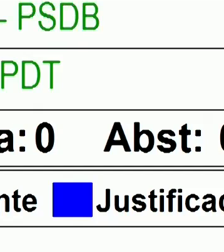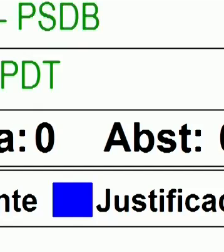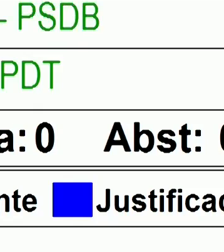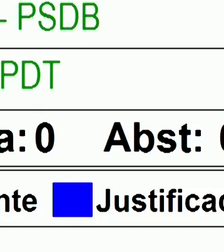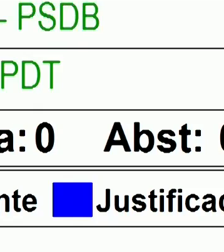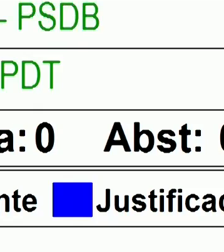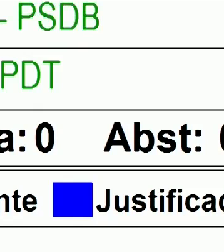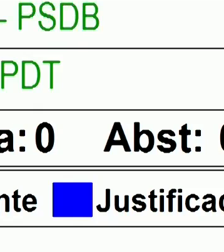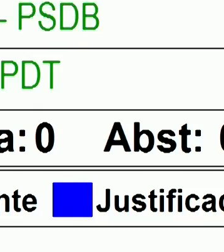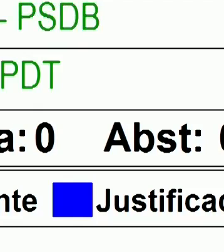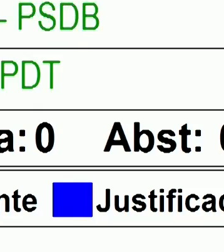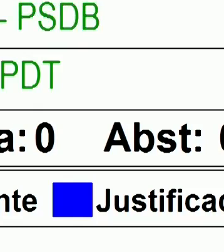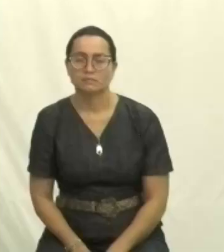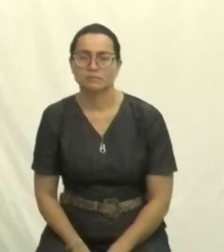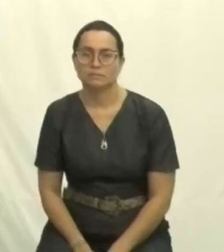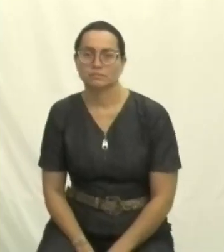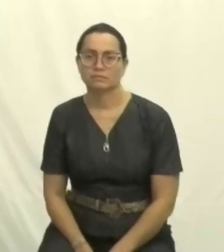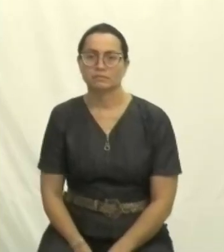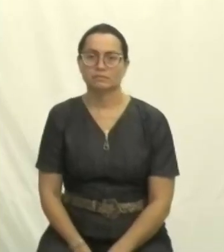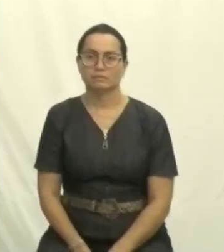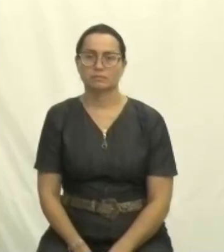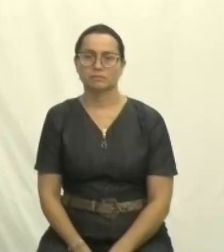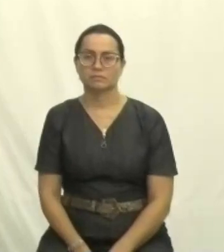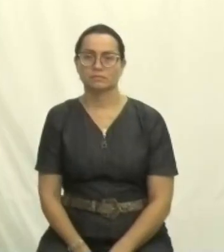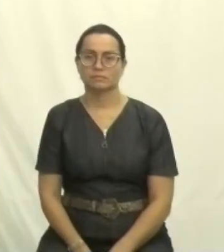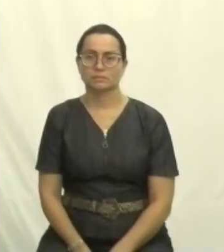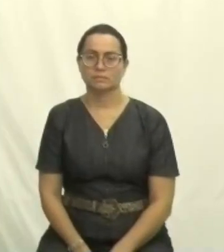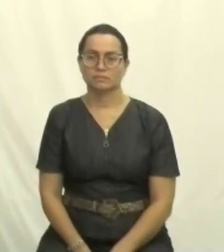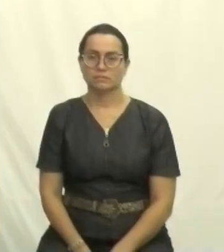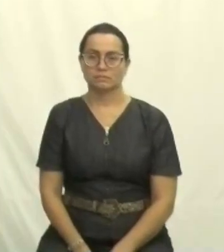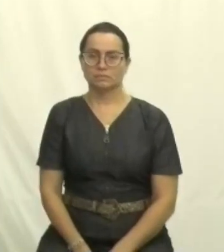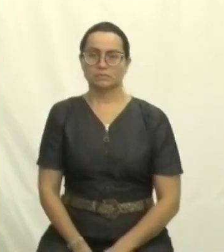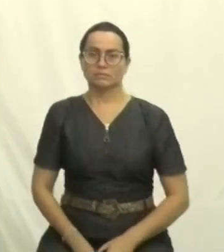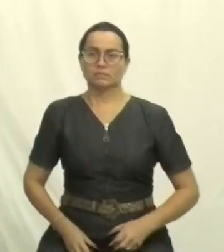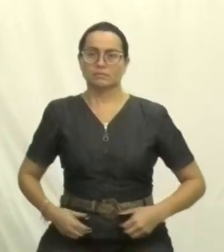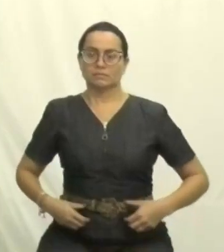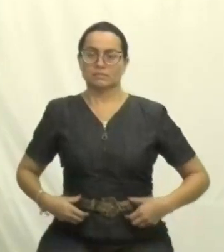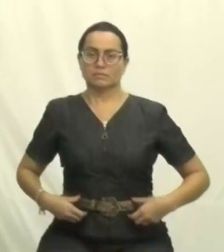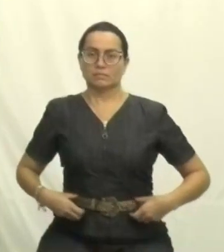Solicito à senhora secretária para que faça a leitura das matérias.